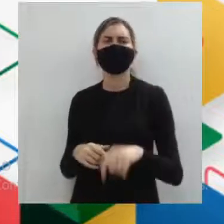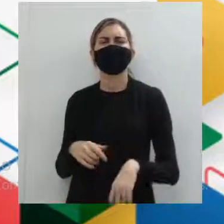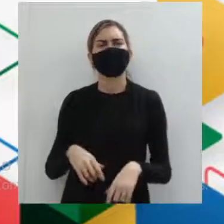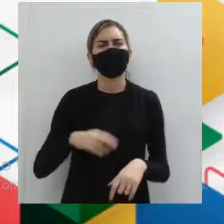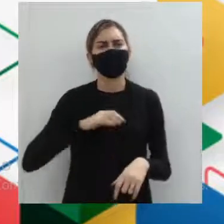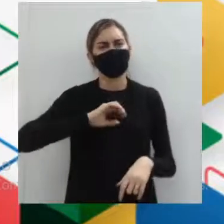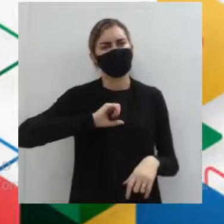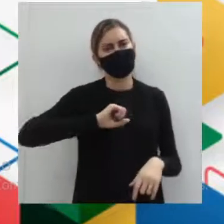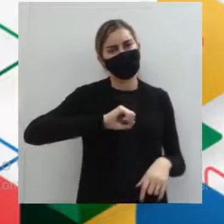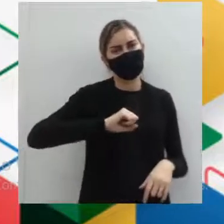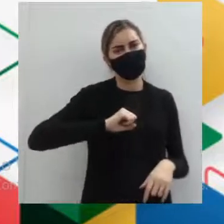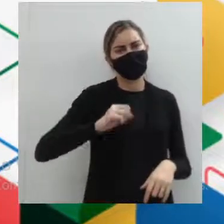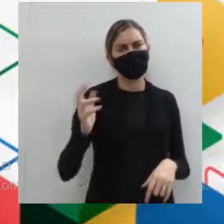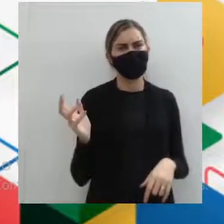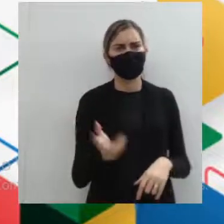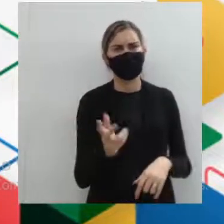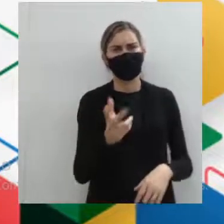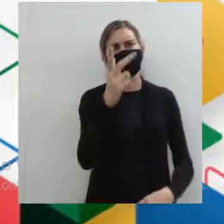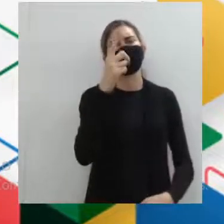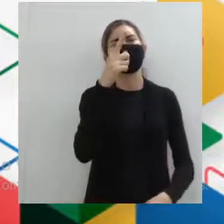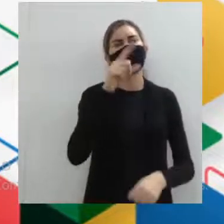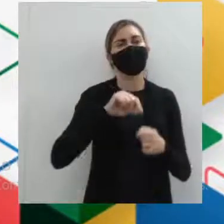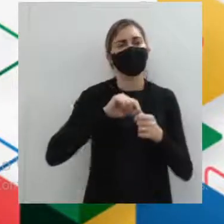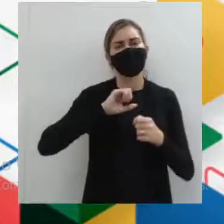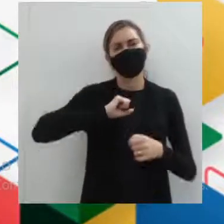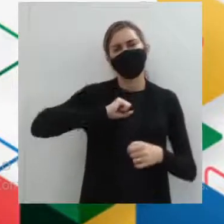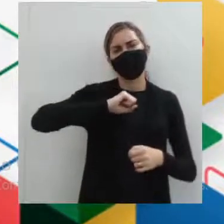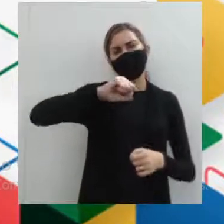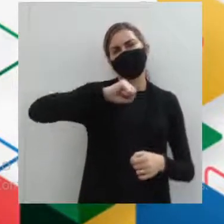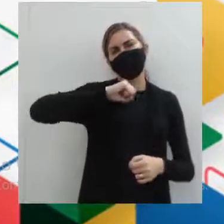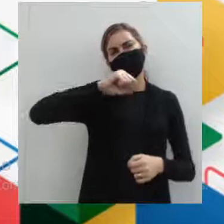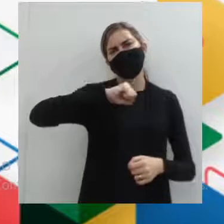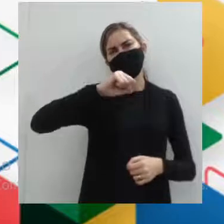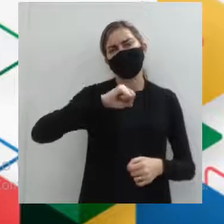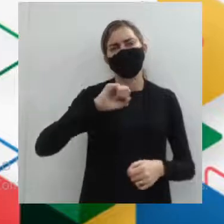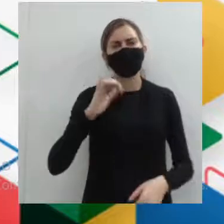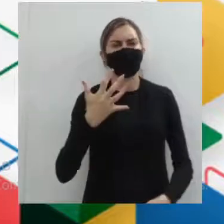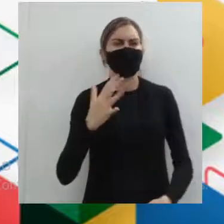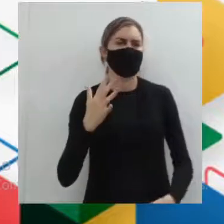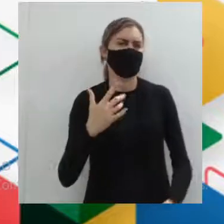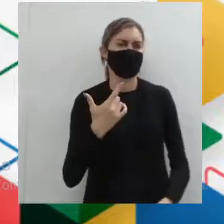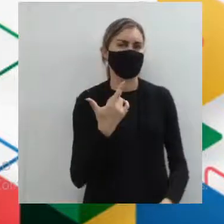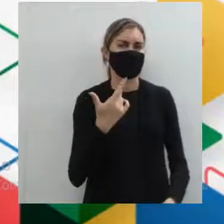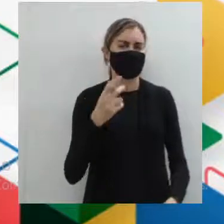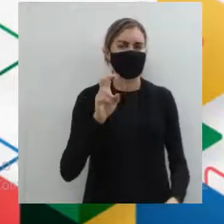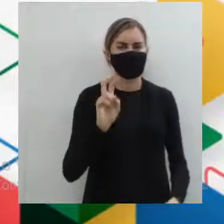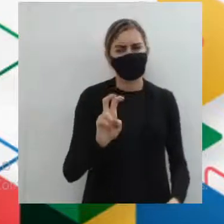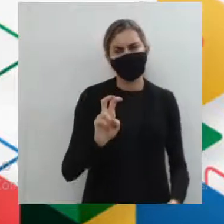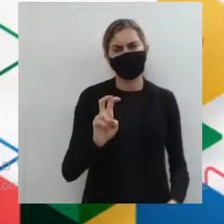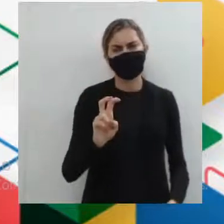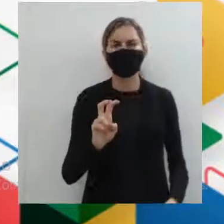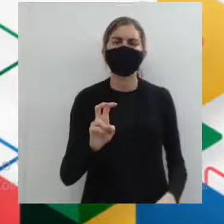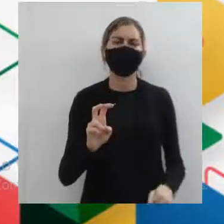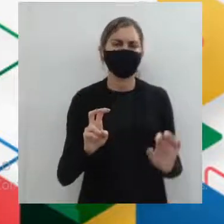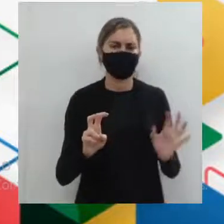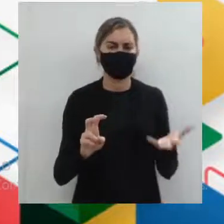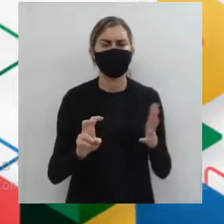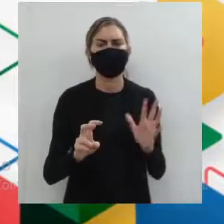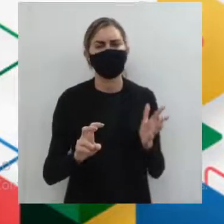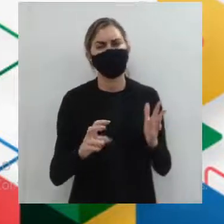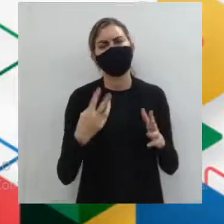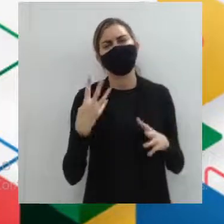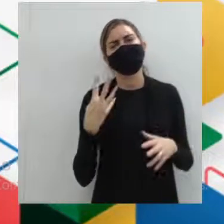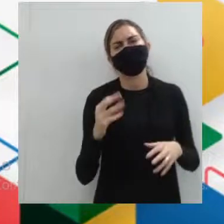a velocidade explosiva, porque eles vão fazer uma corrida de mais ou menos aí 25, né? No